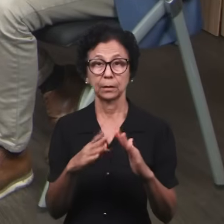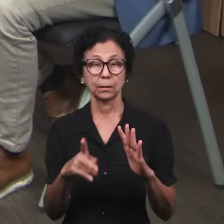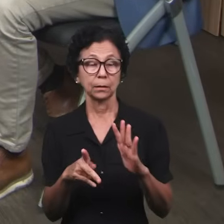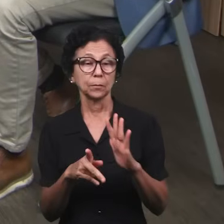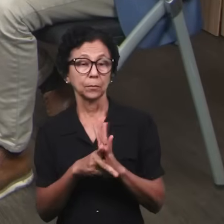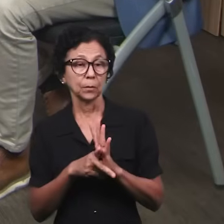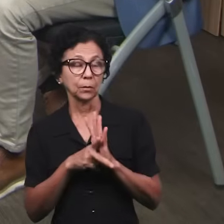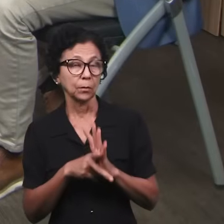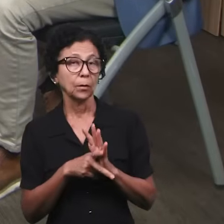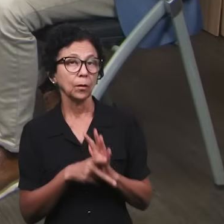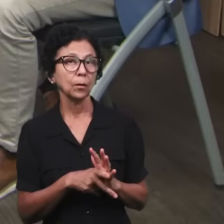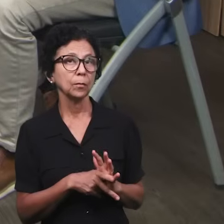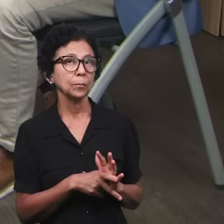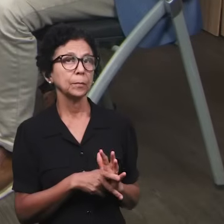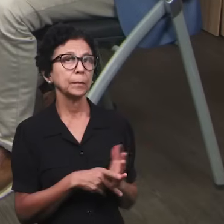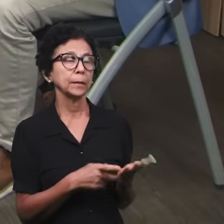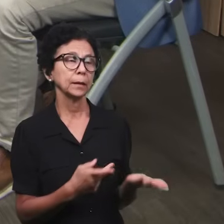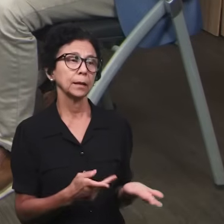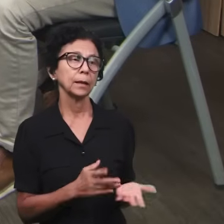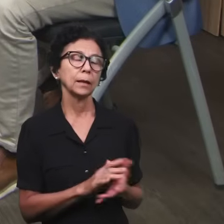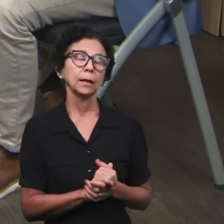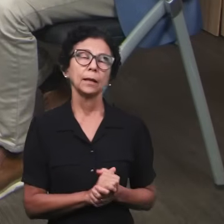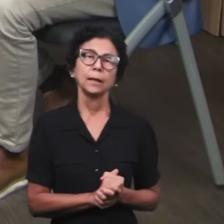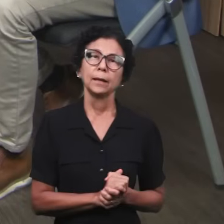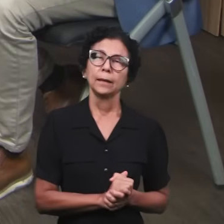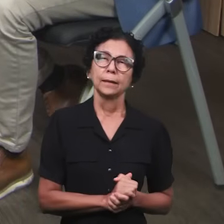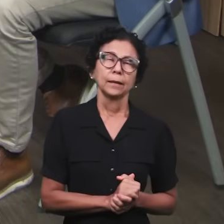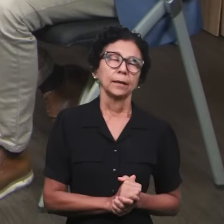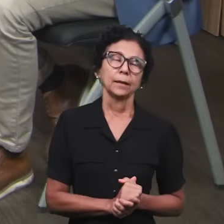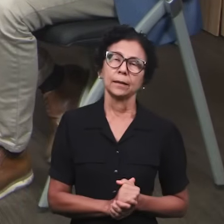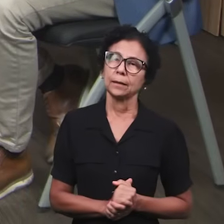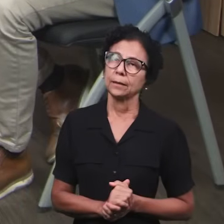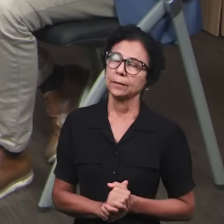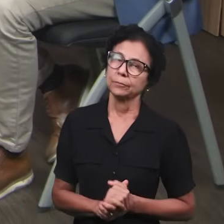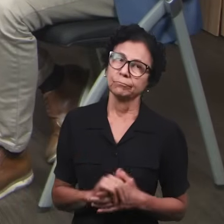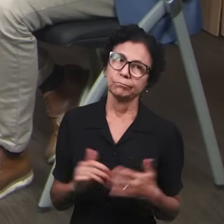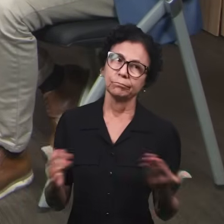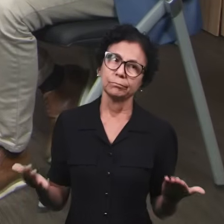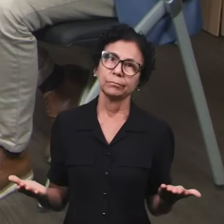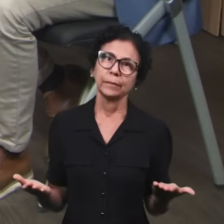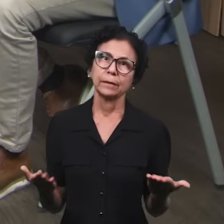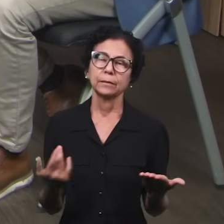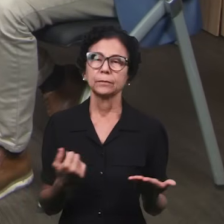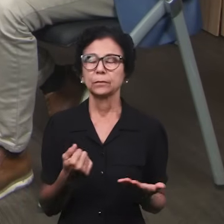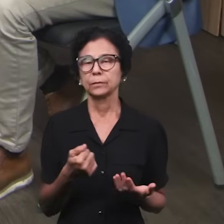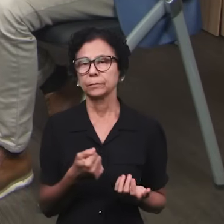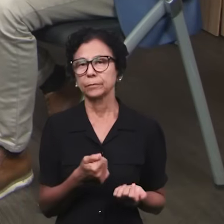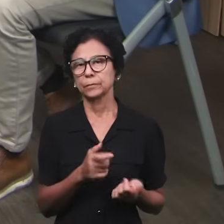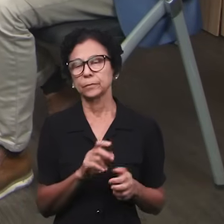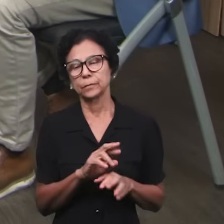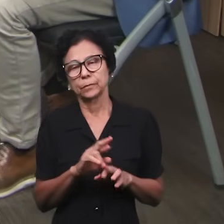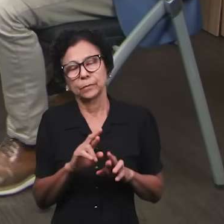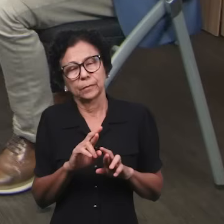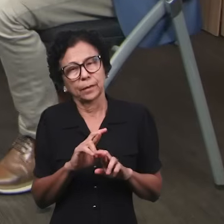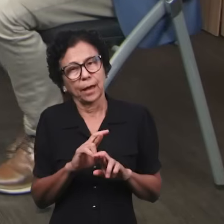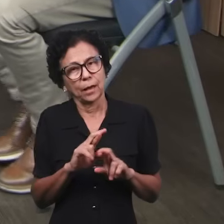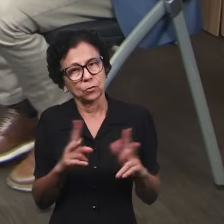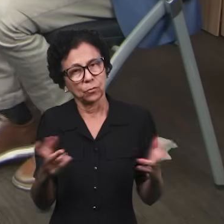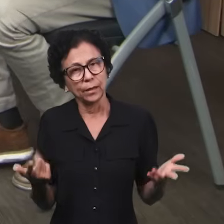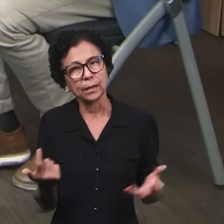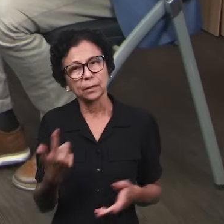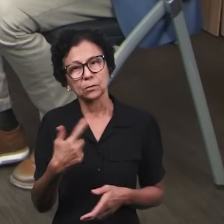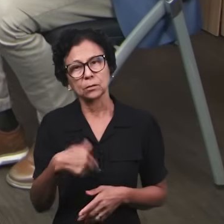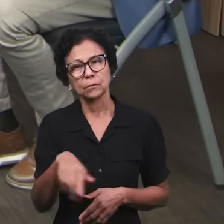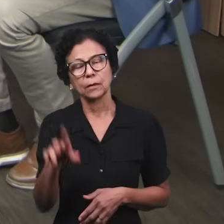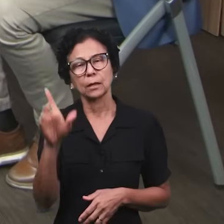sua resposta, é um planejamento de longo prazo. Então você não pode imaginar que você está indo numa loja, tirando um produto da prateleira e levando